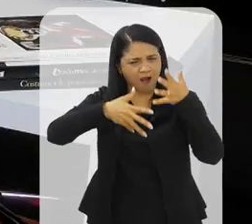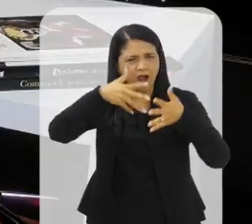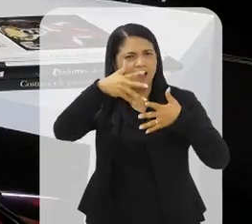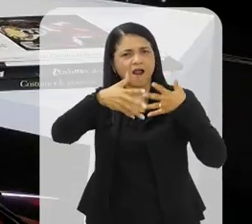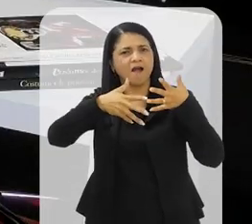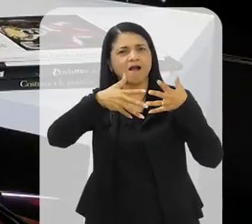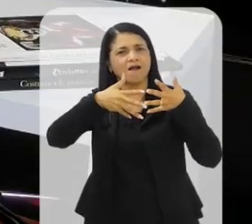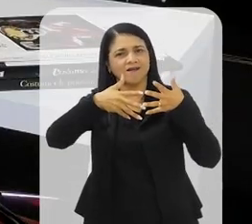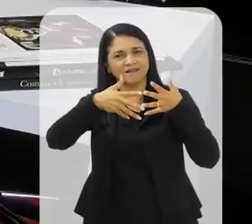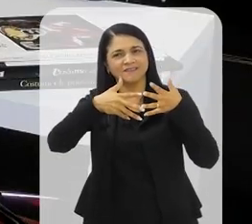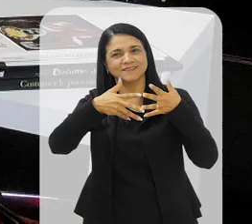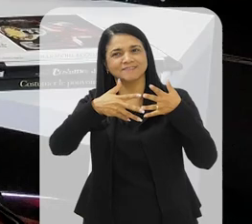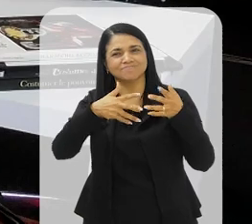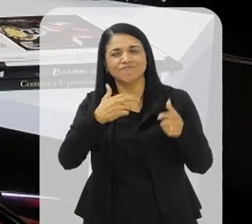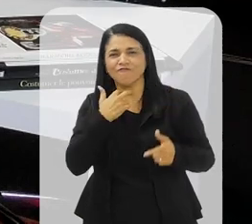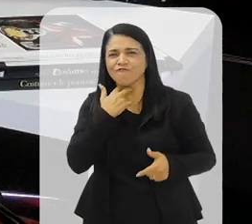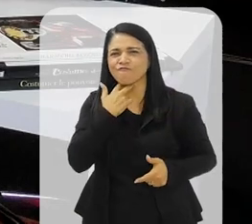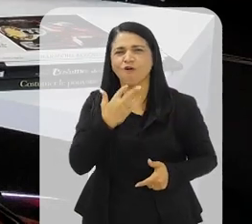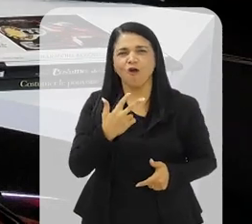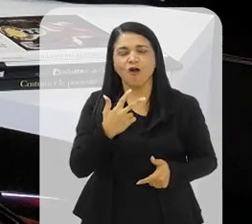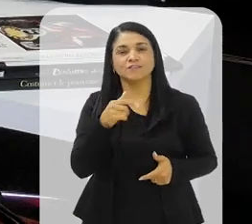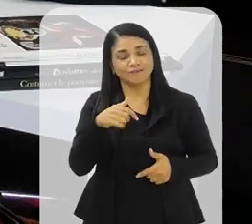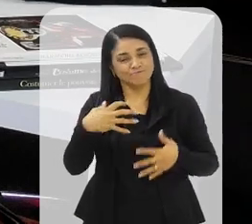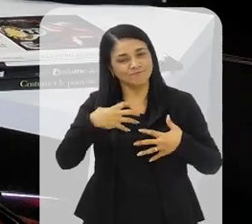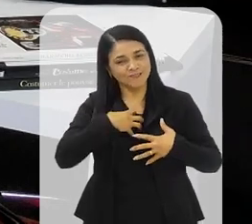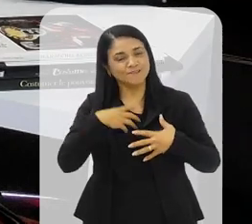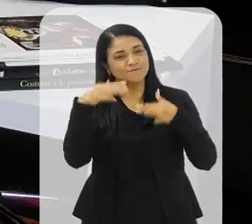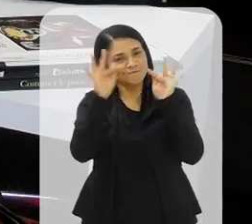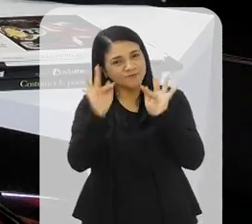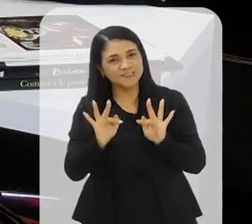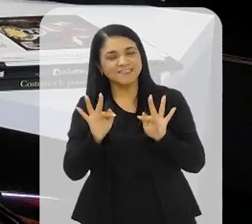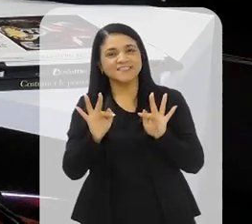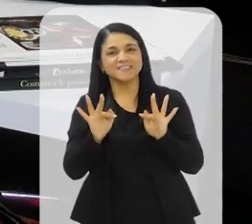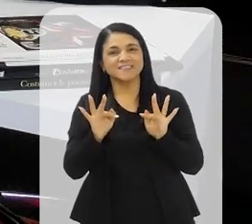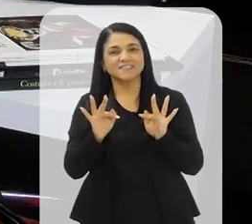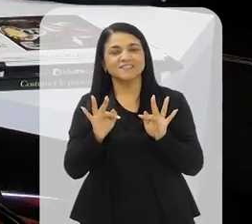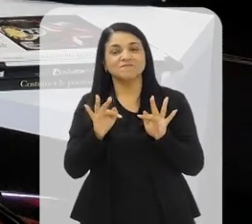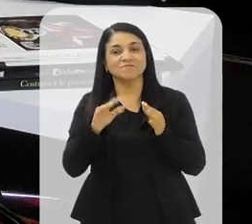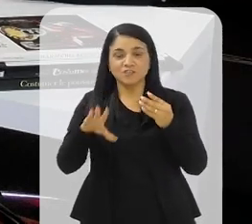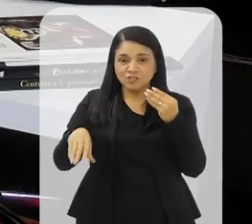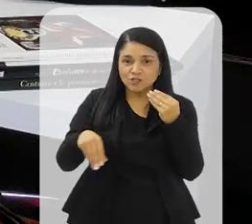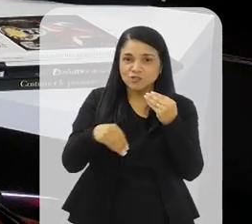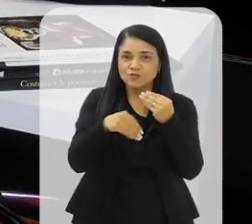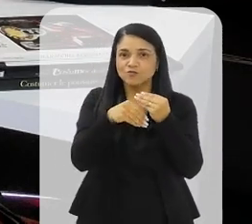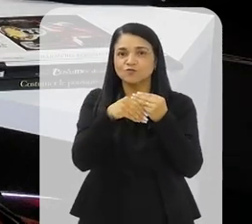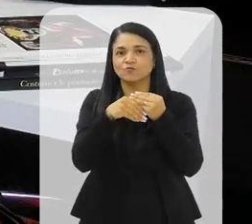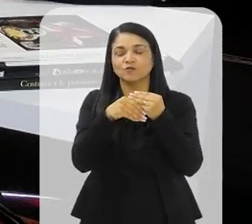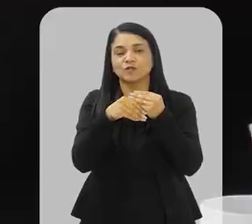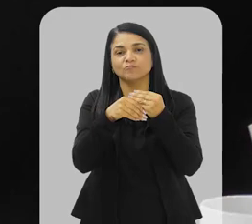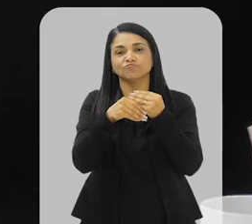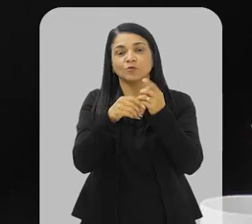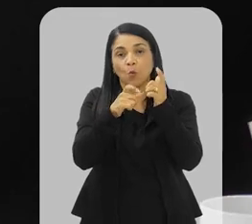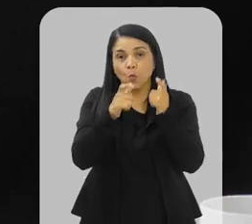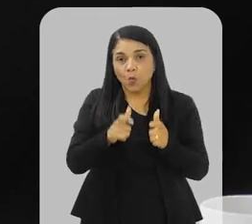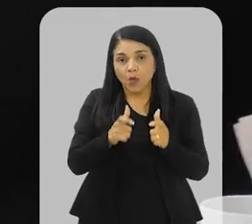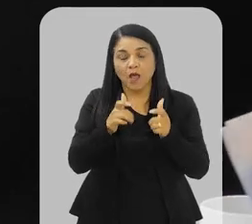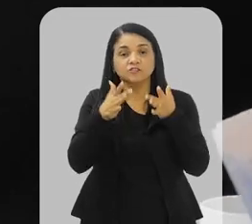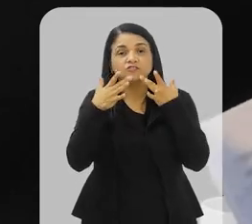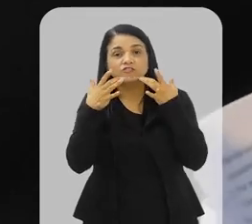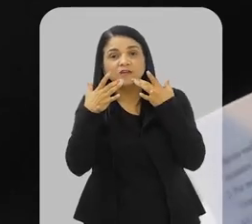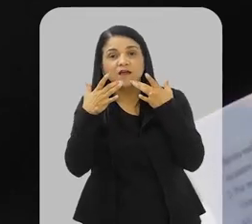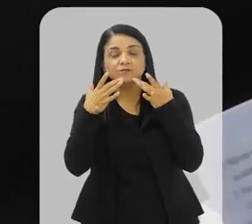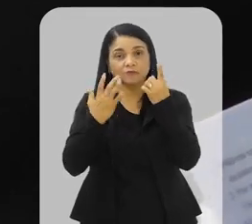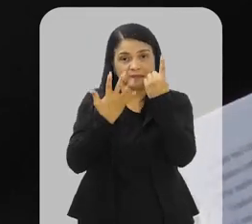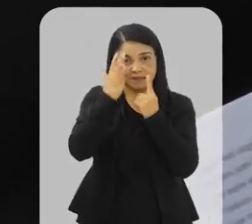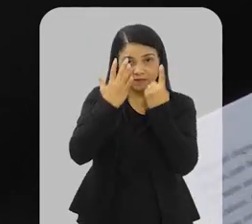de falar aquela Projeção de voz Ah fico feliz fico feliz porque é uma construção de e acho que o que junta a o lugar do